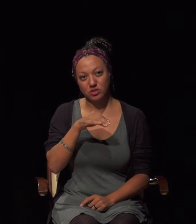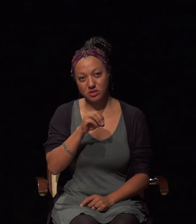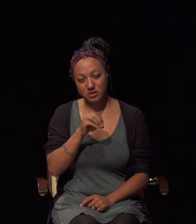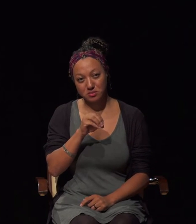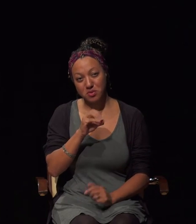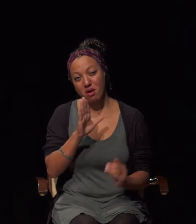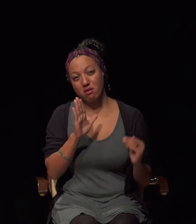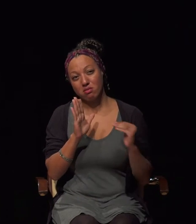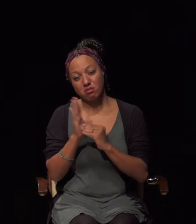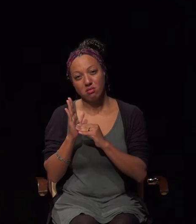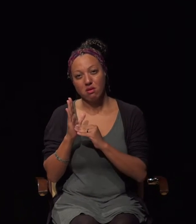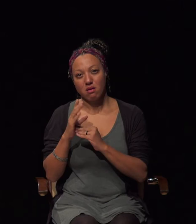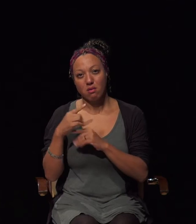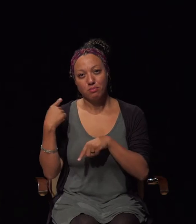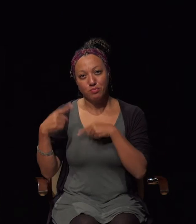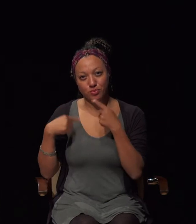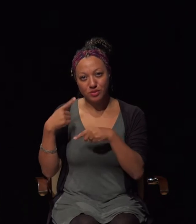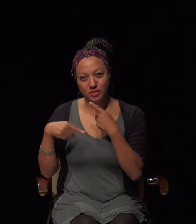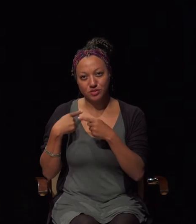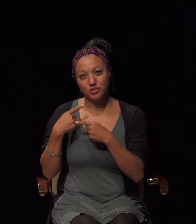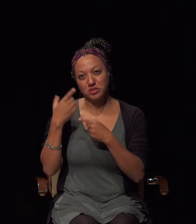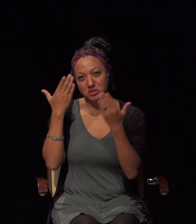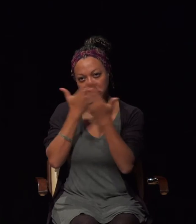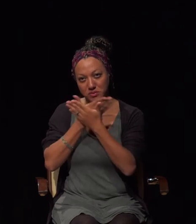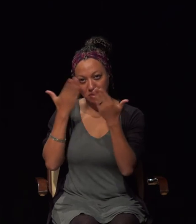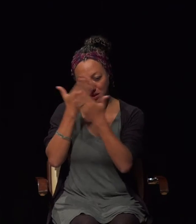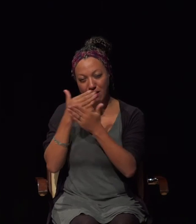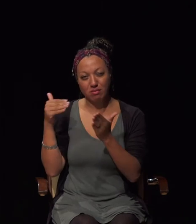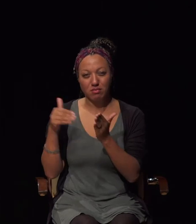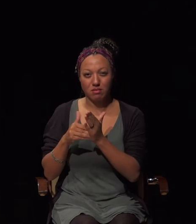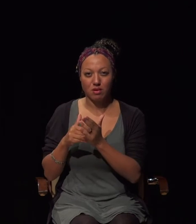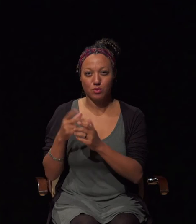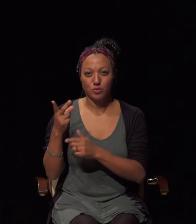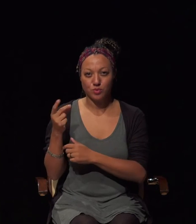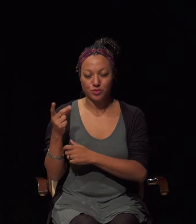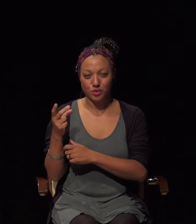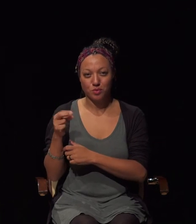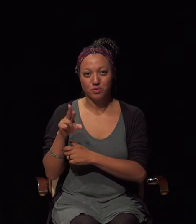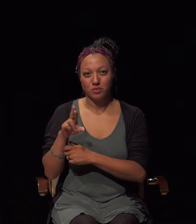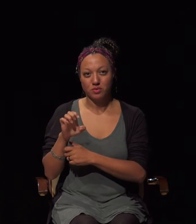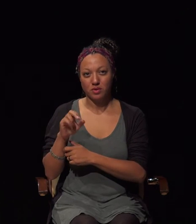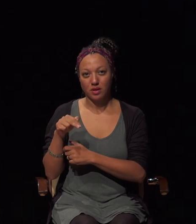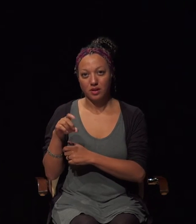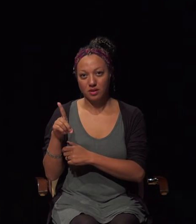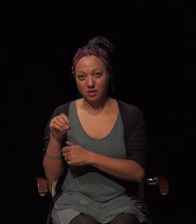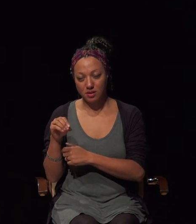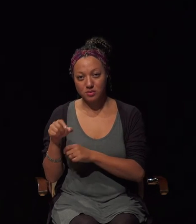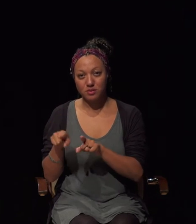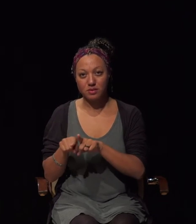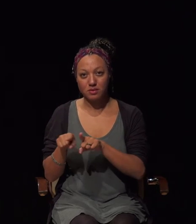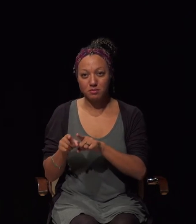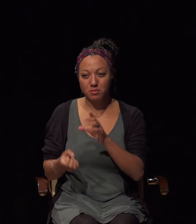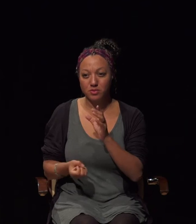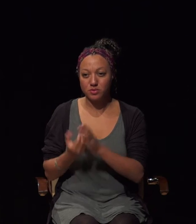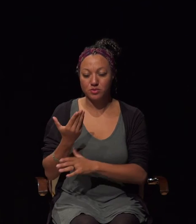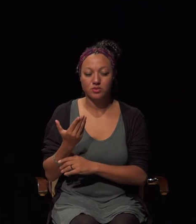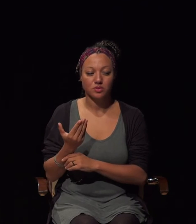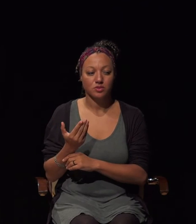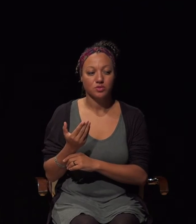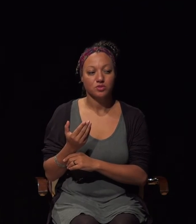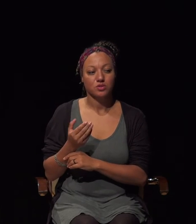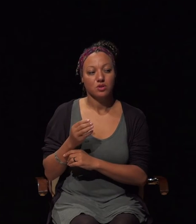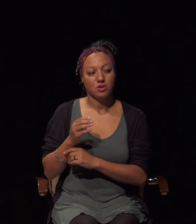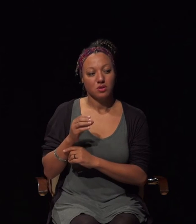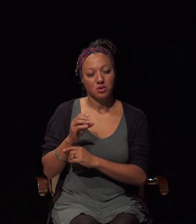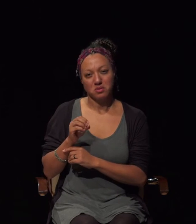de invisibilidade des envolvida durante o o segundo reinado e uma política de construção Clara de otherness otherness